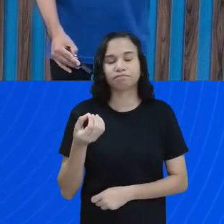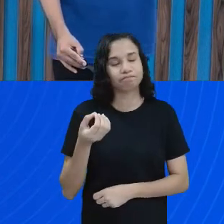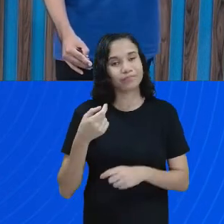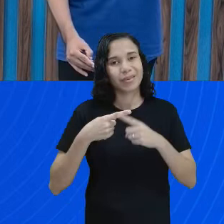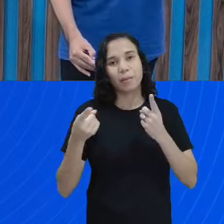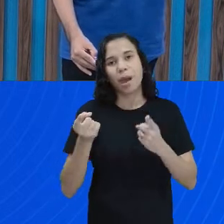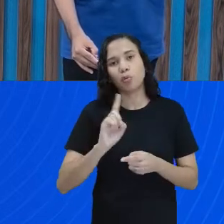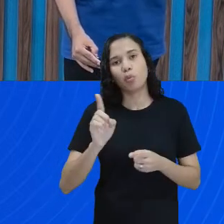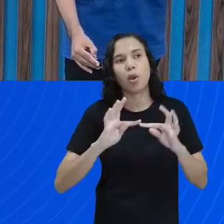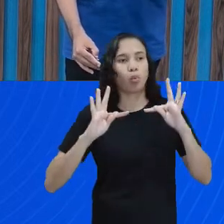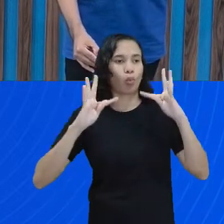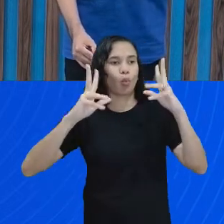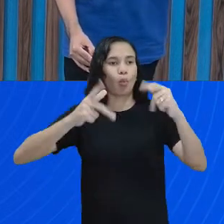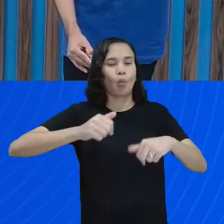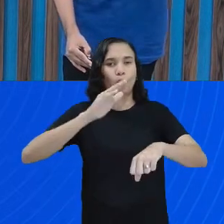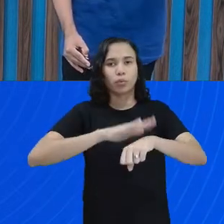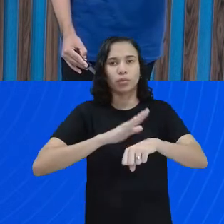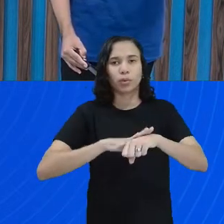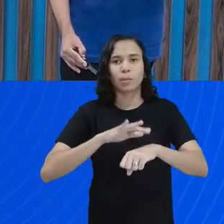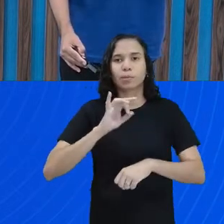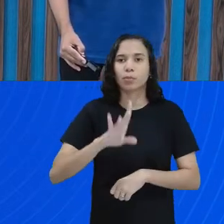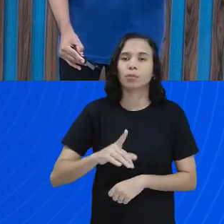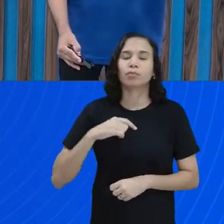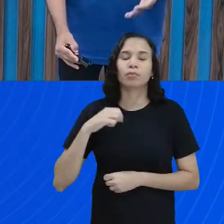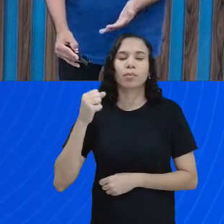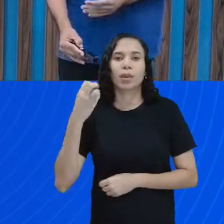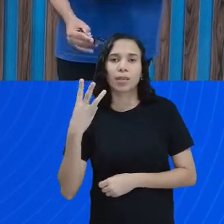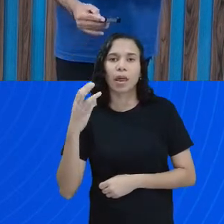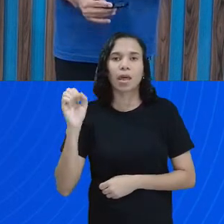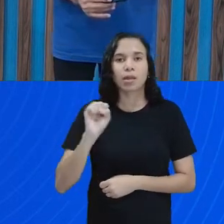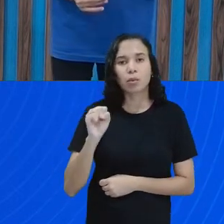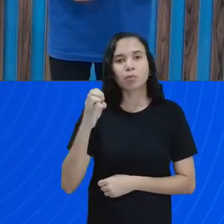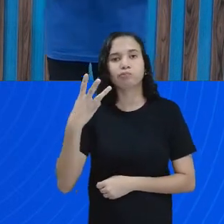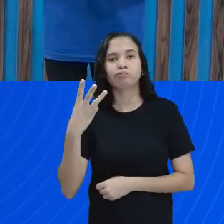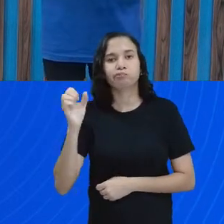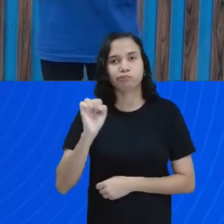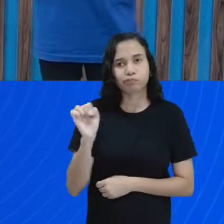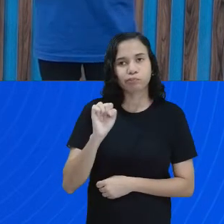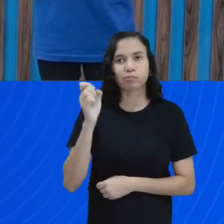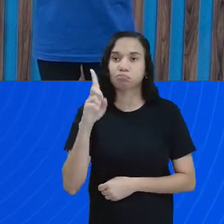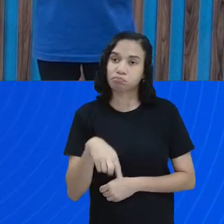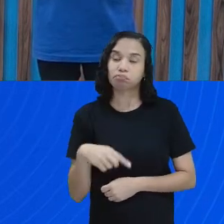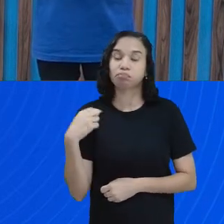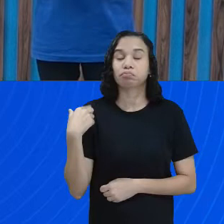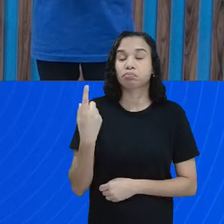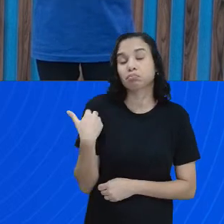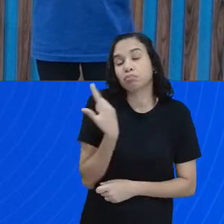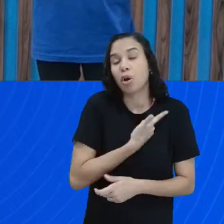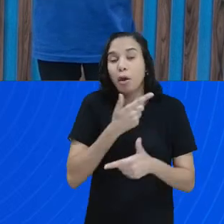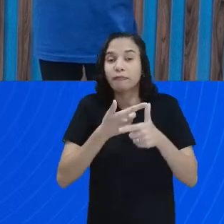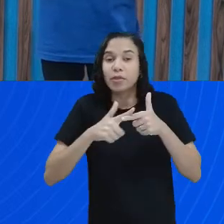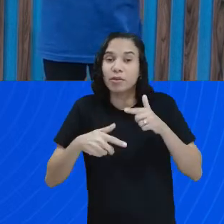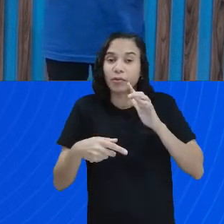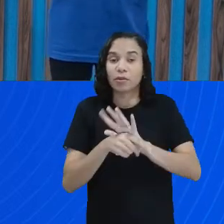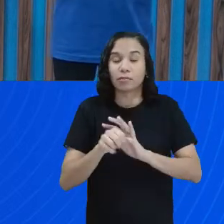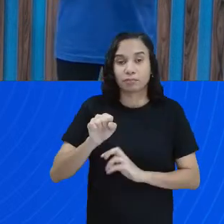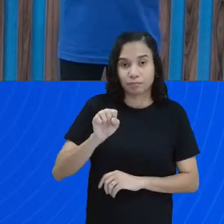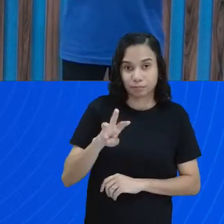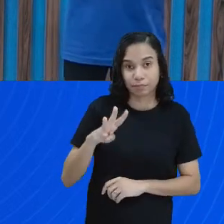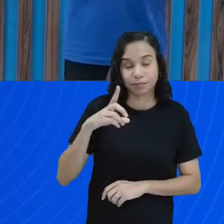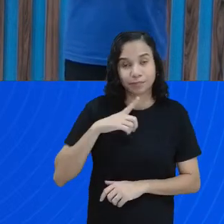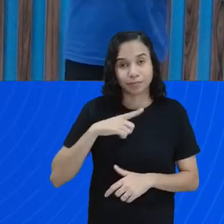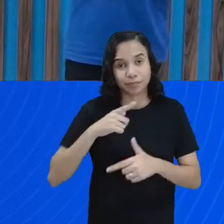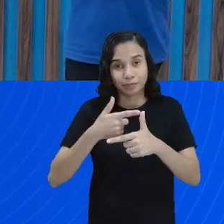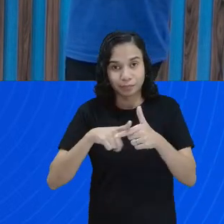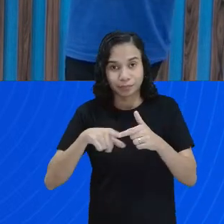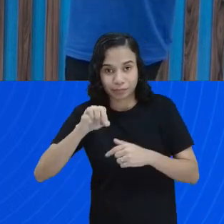que não foi todo esse tempo. Foi a cada 3 segundos que caiu uma gota d'água. Se foi a cada 3 segundos, eu vou dividir por 3. Eu dividindo por